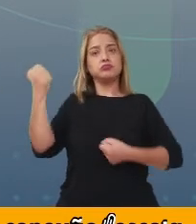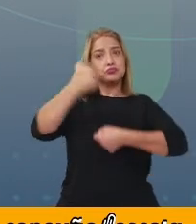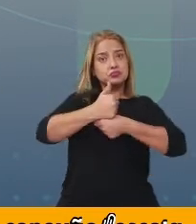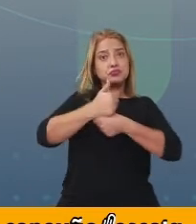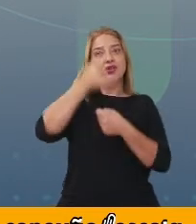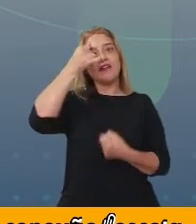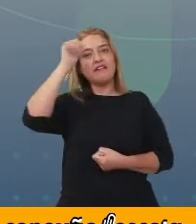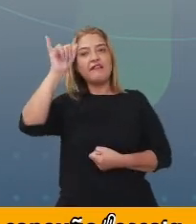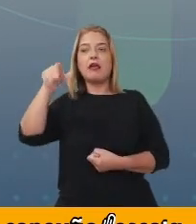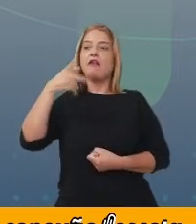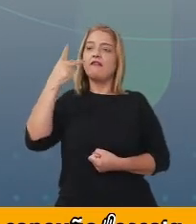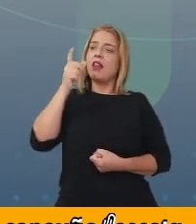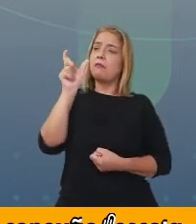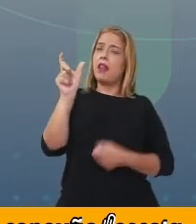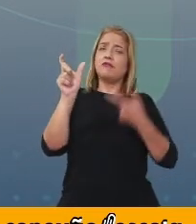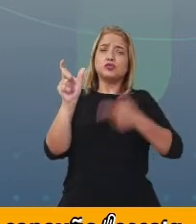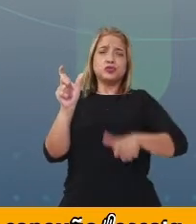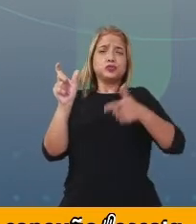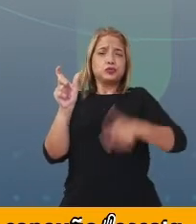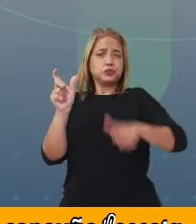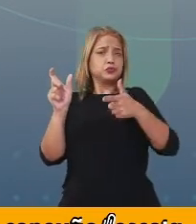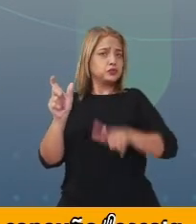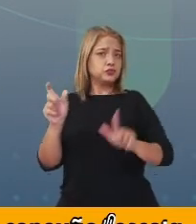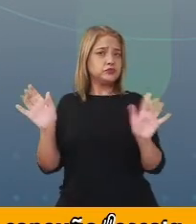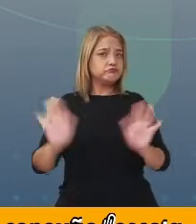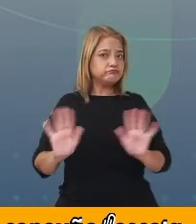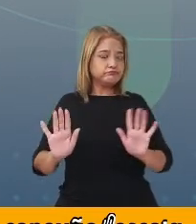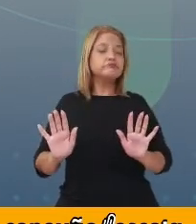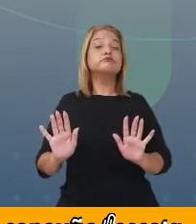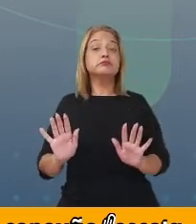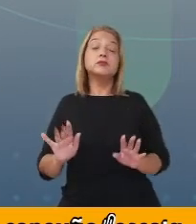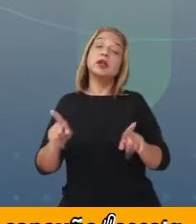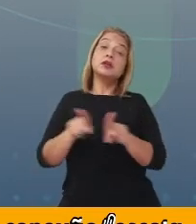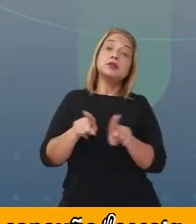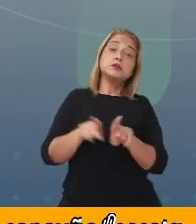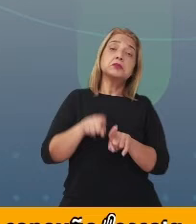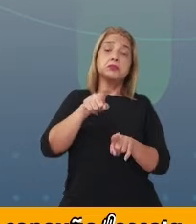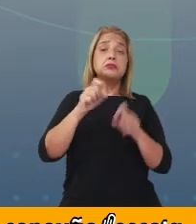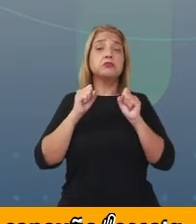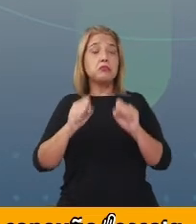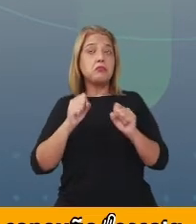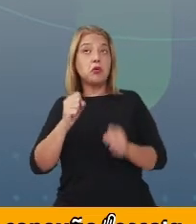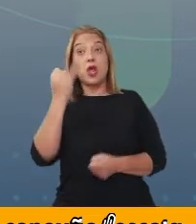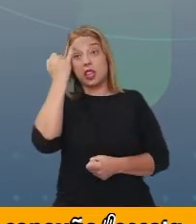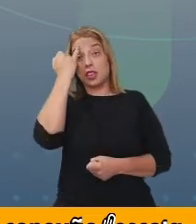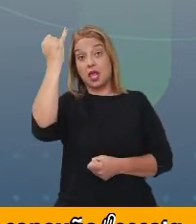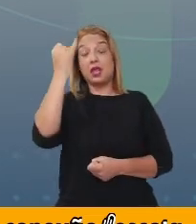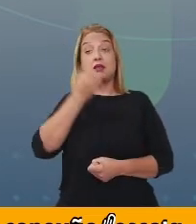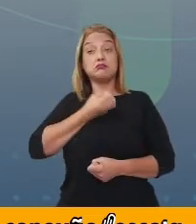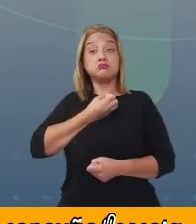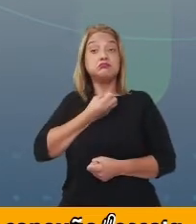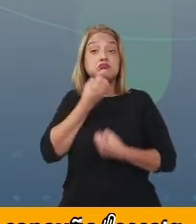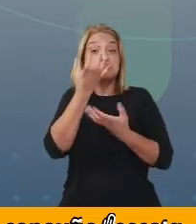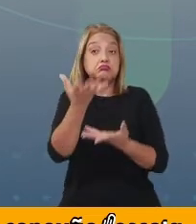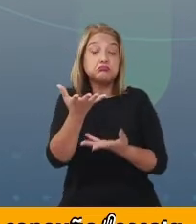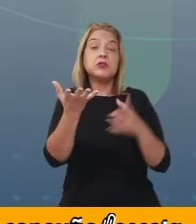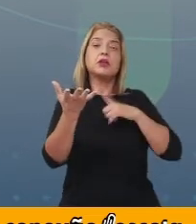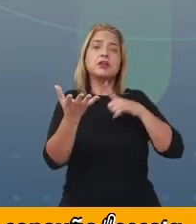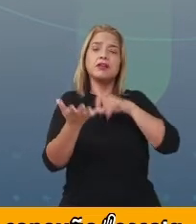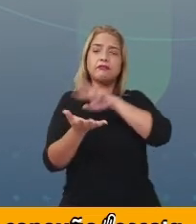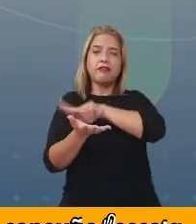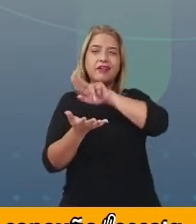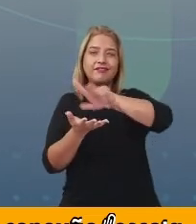repetição daquela palavra que está sendo referida, ou até mesmo quando você expressa uma ideia de formas